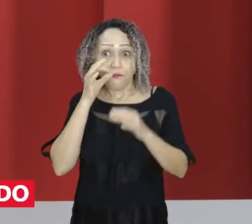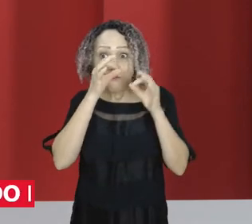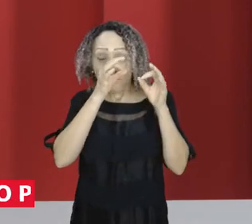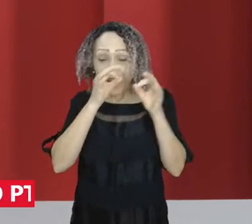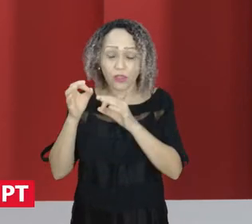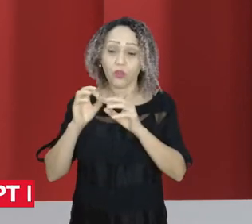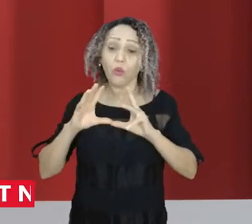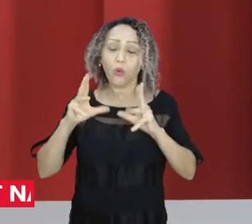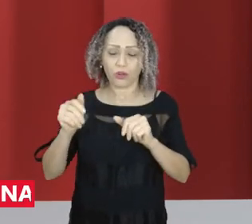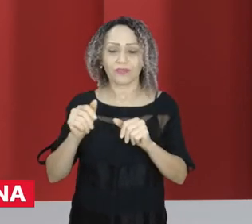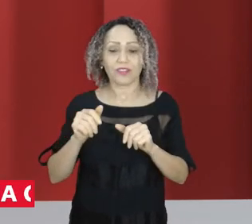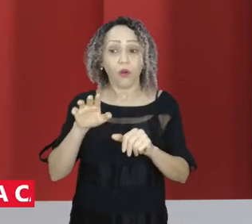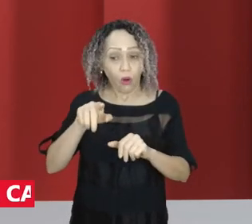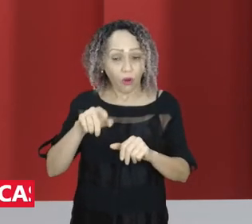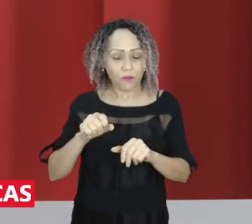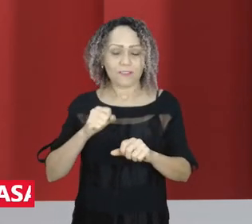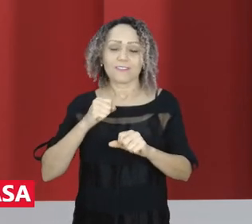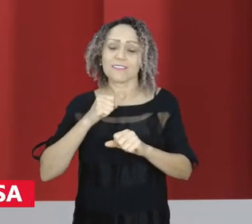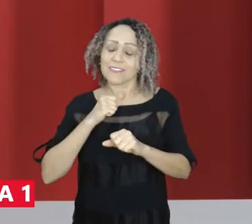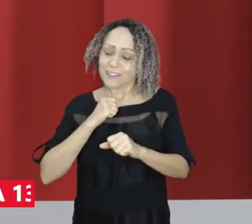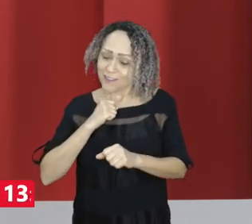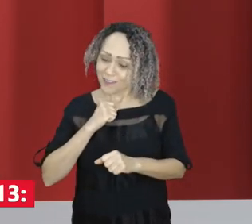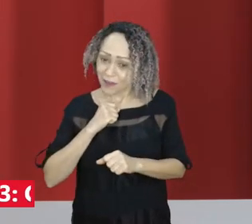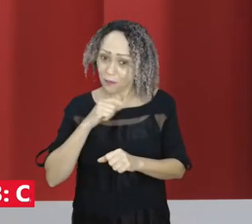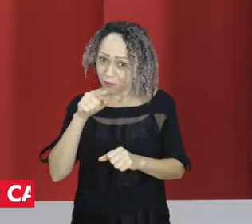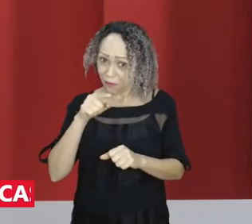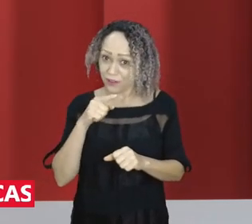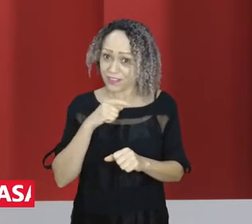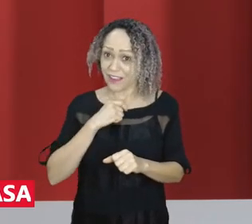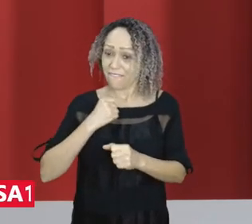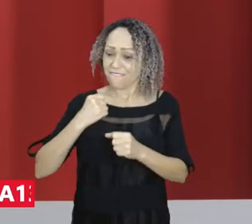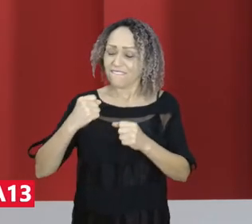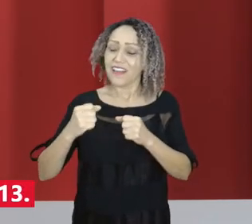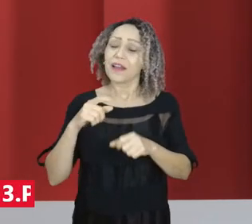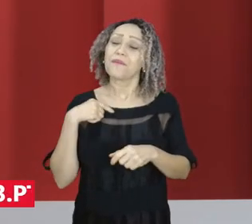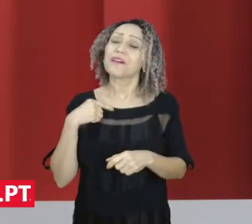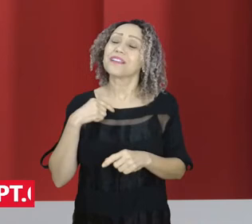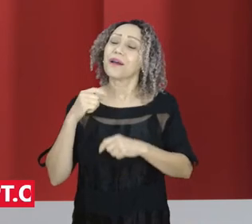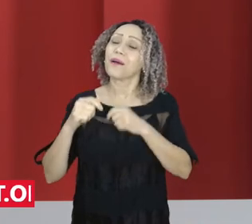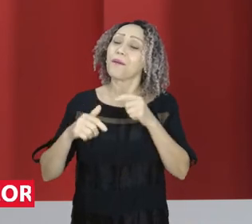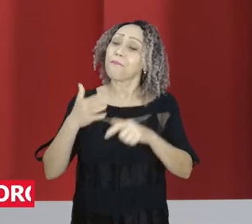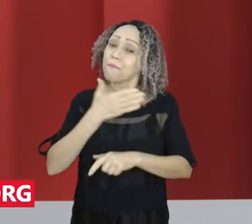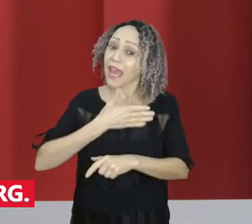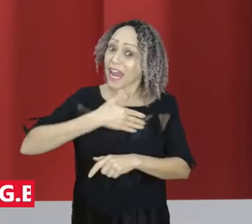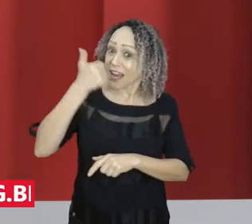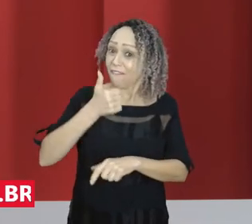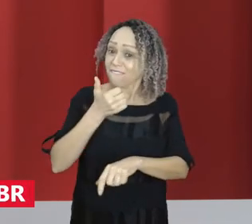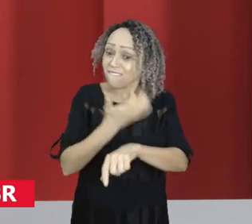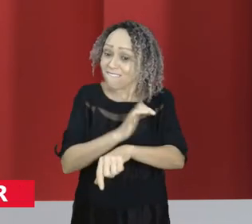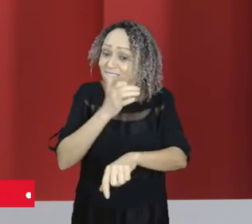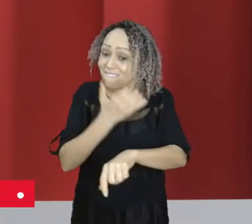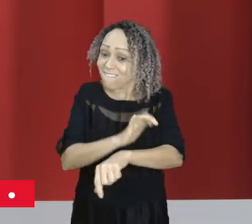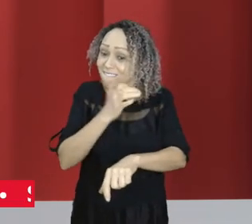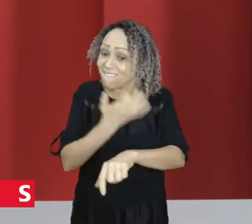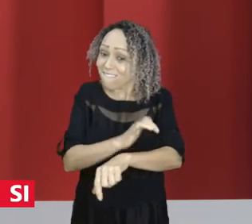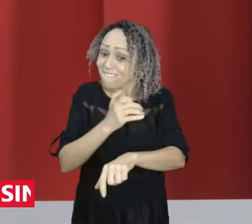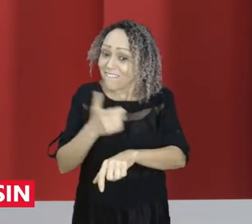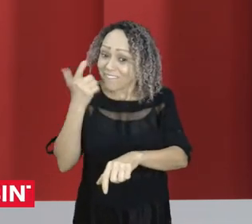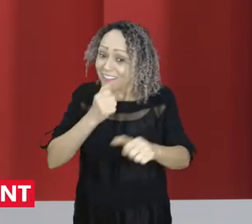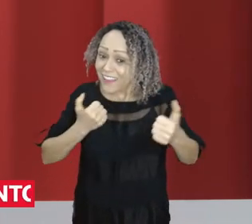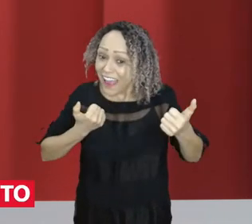precisando malhar aqui para acompanhar esse pique do presidente Lula. A gente precisa se exercitar para dar conta, viu? Chegou aquela